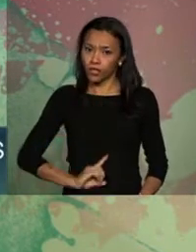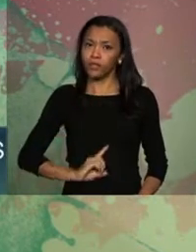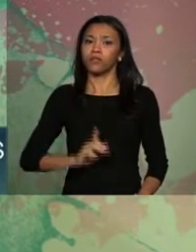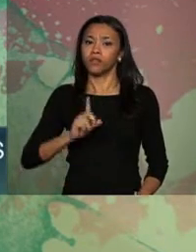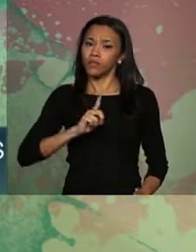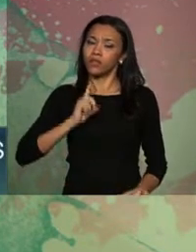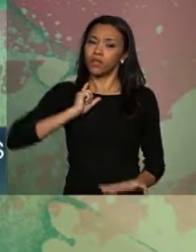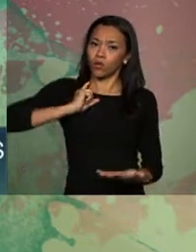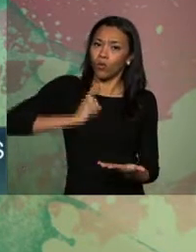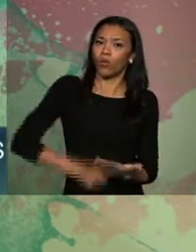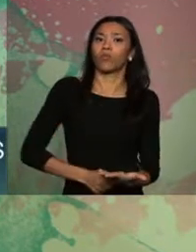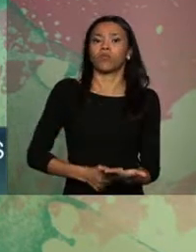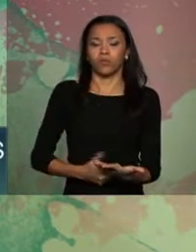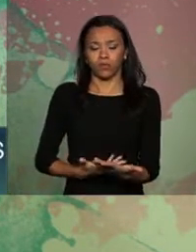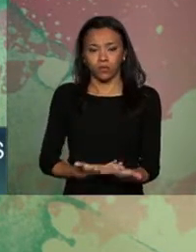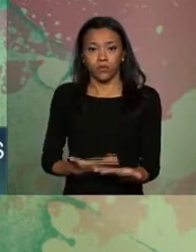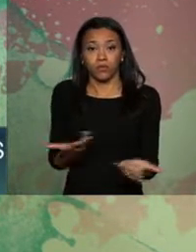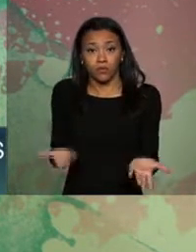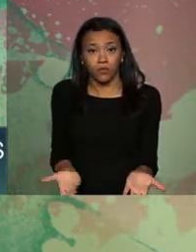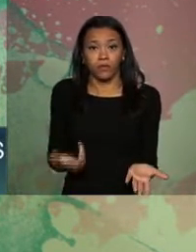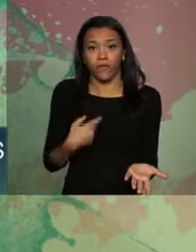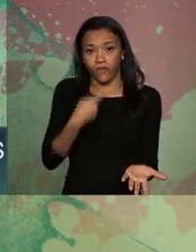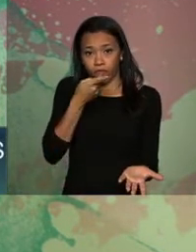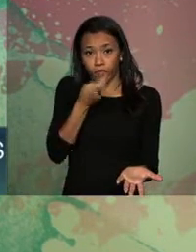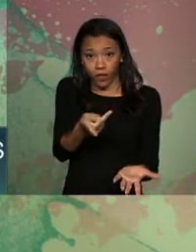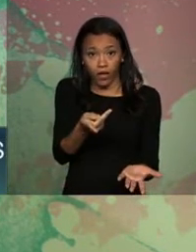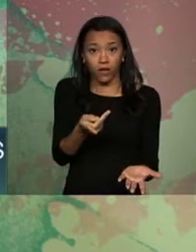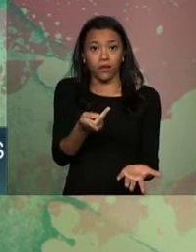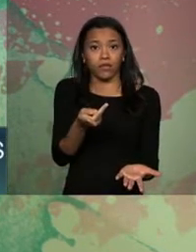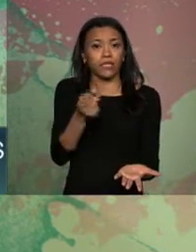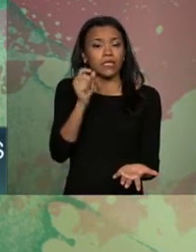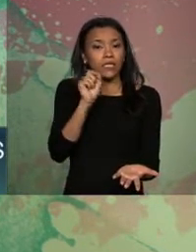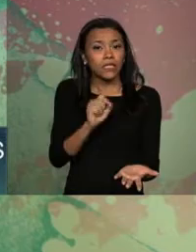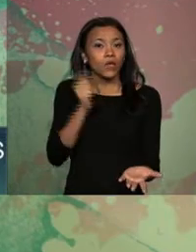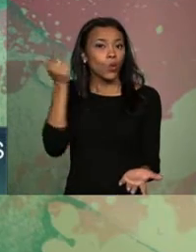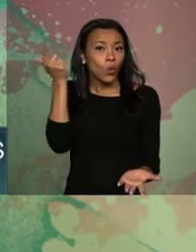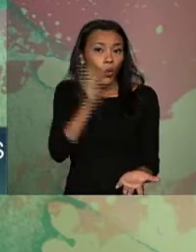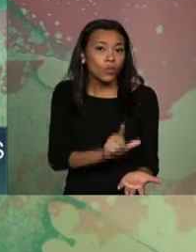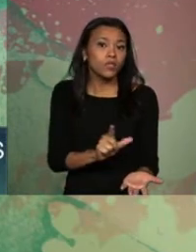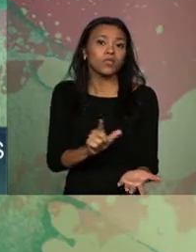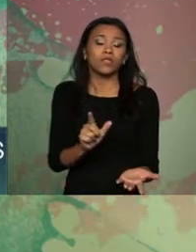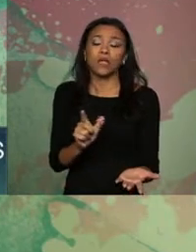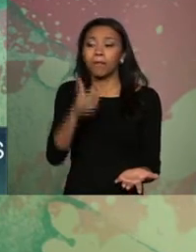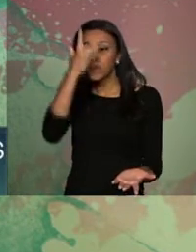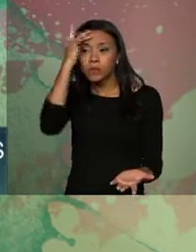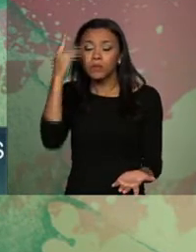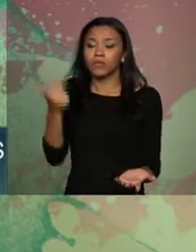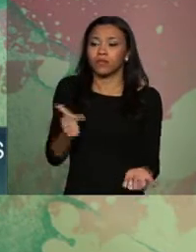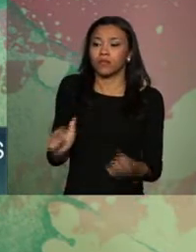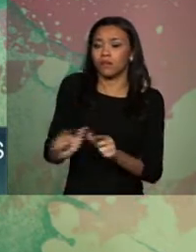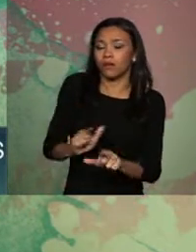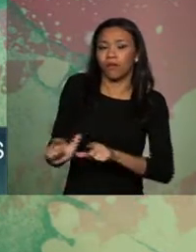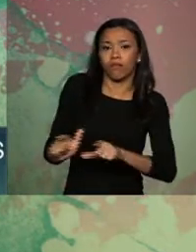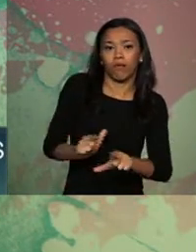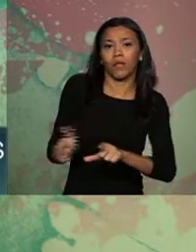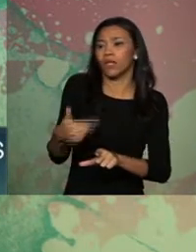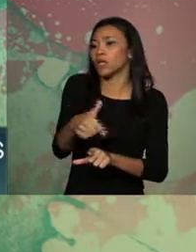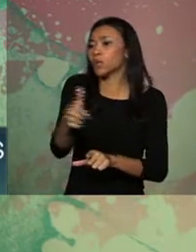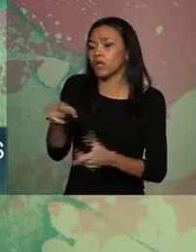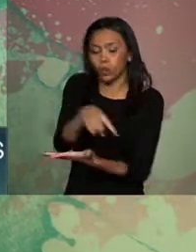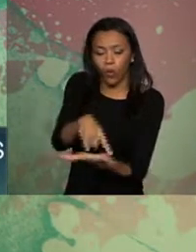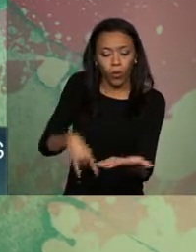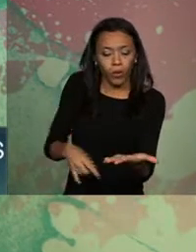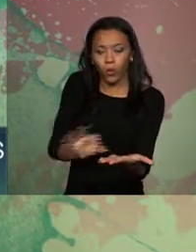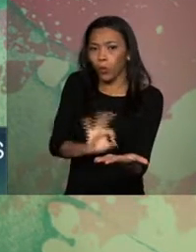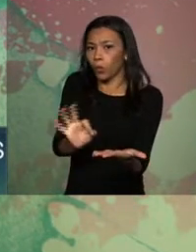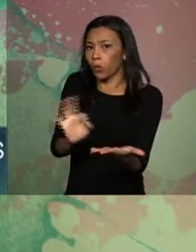deveres. Reafirma na formalidade que o negócio que